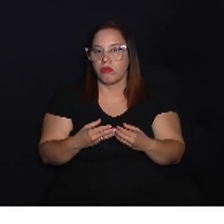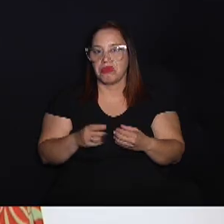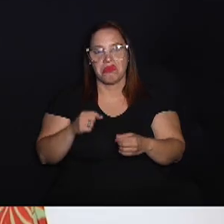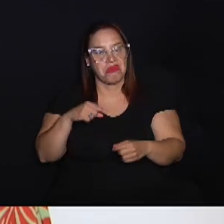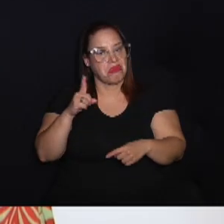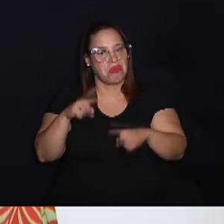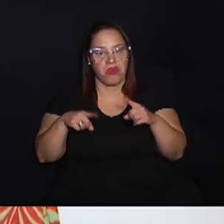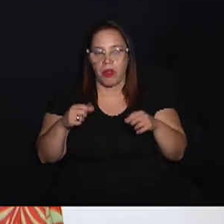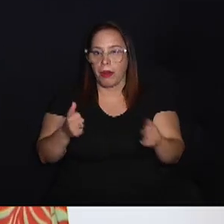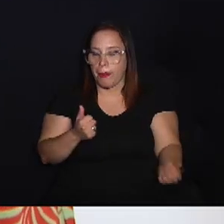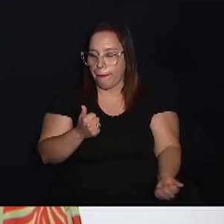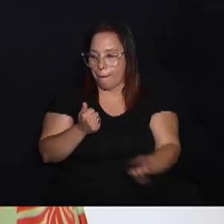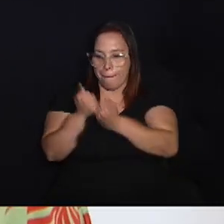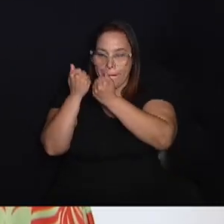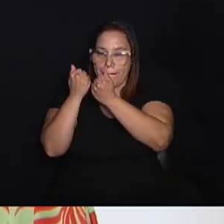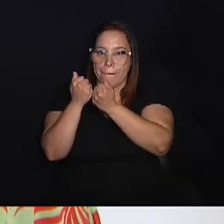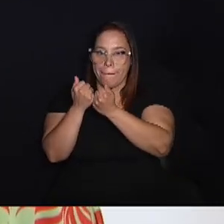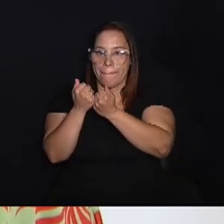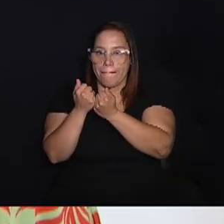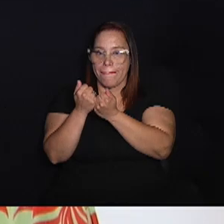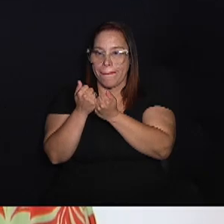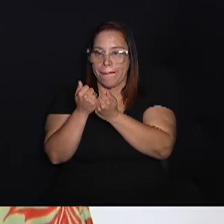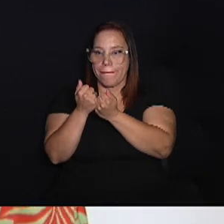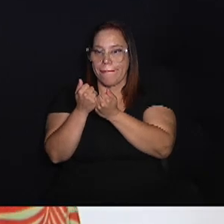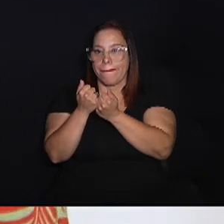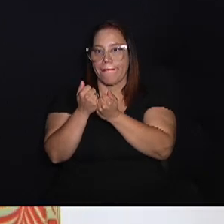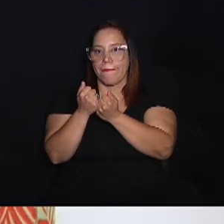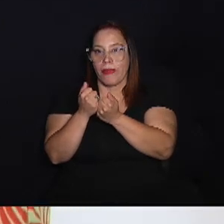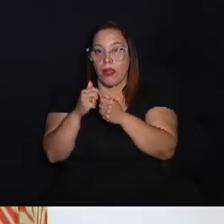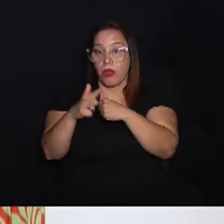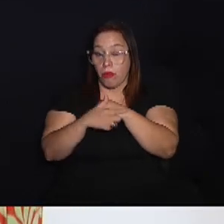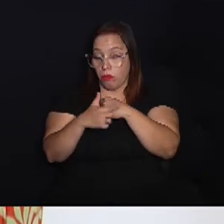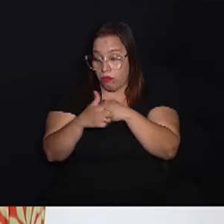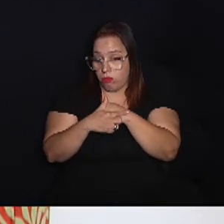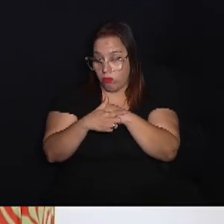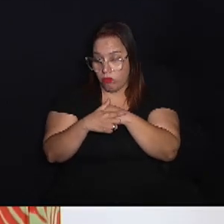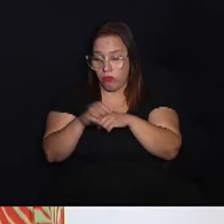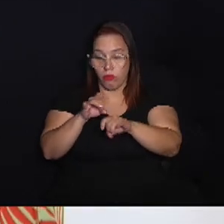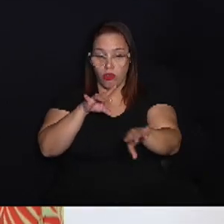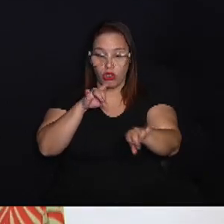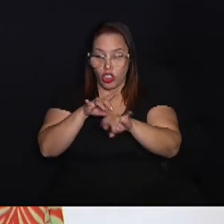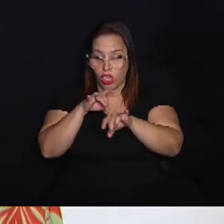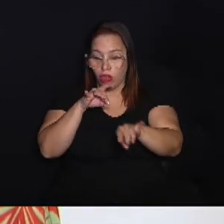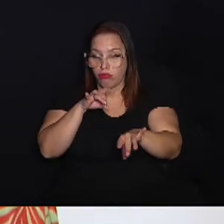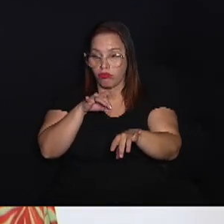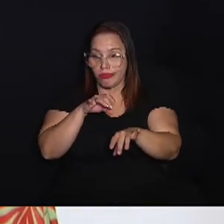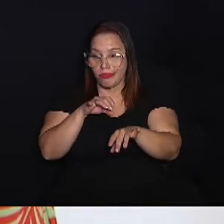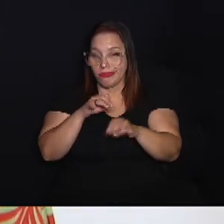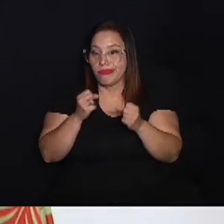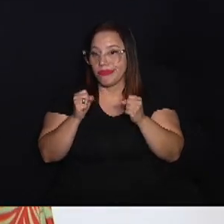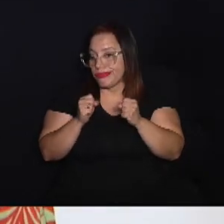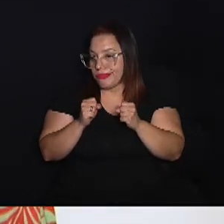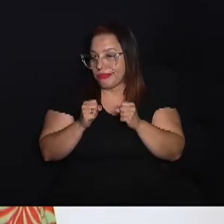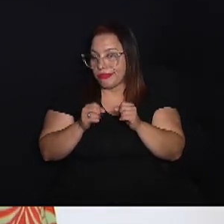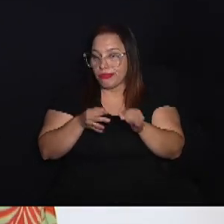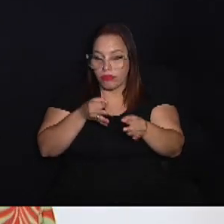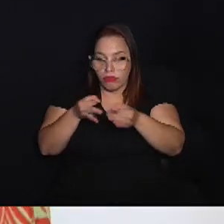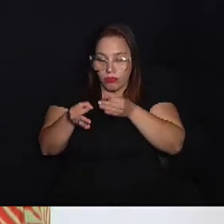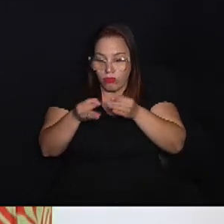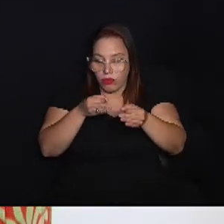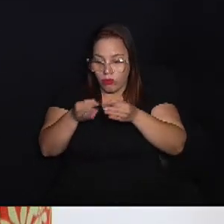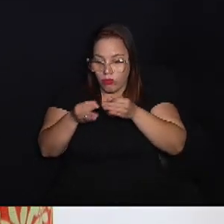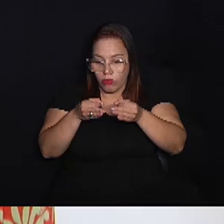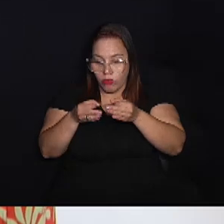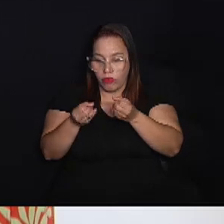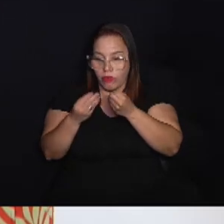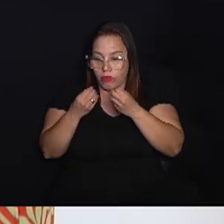em qualquer suporte. Pode ser papel, pode ser digital, e para que ele organize essa